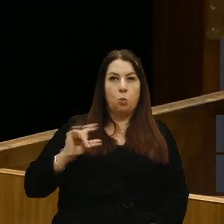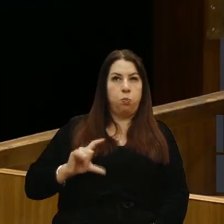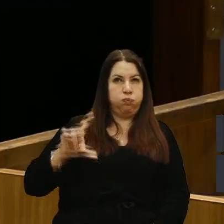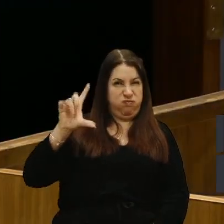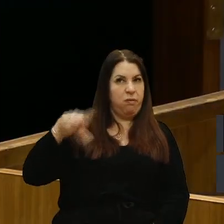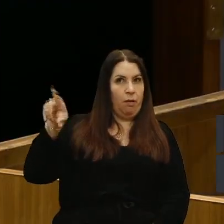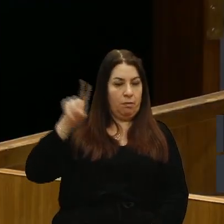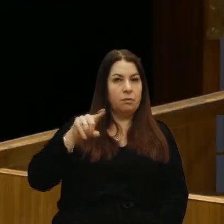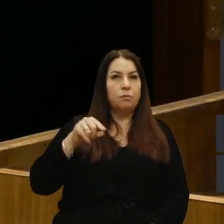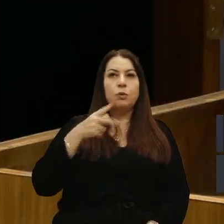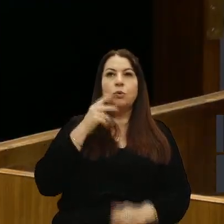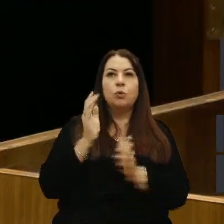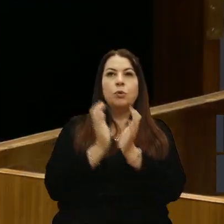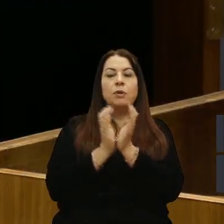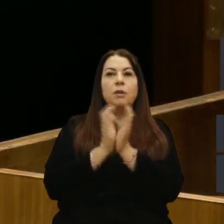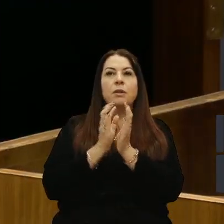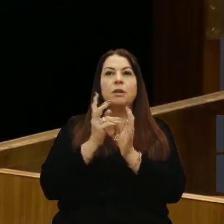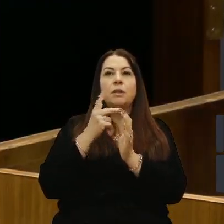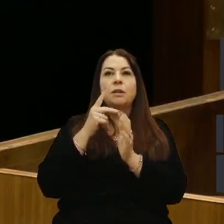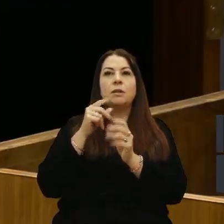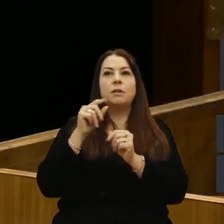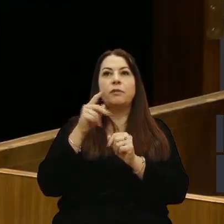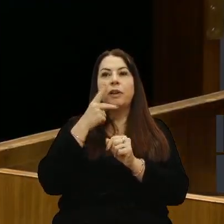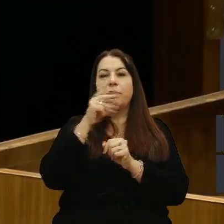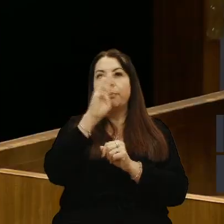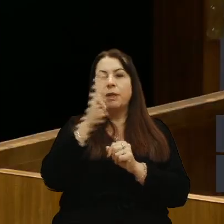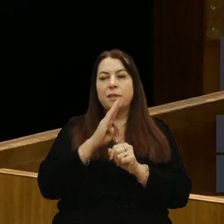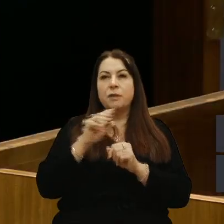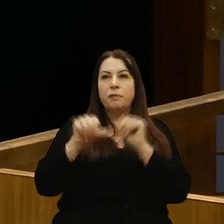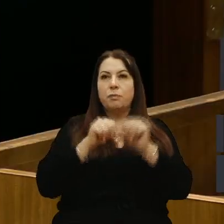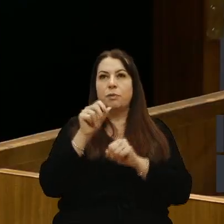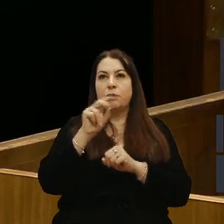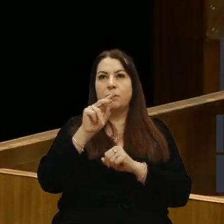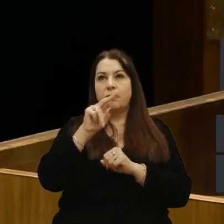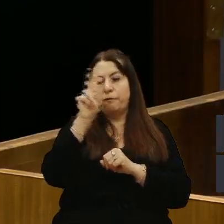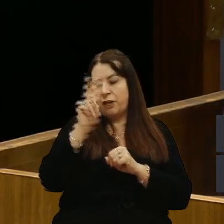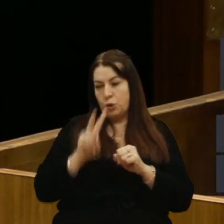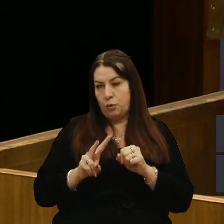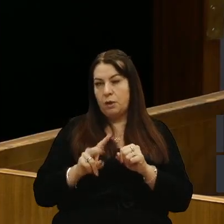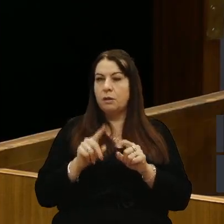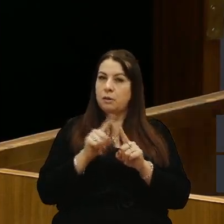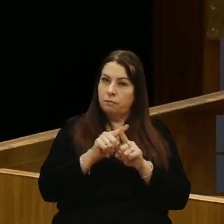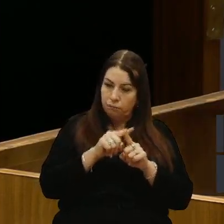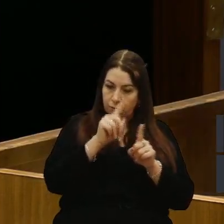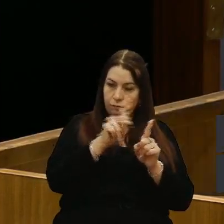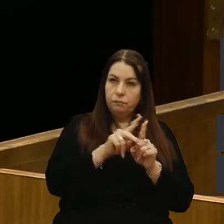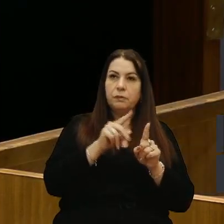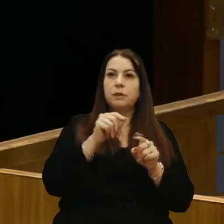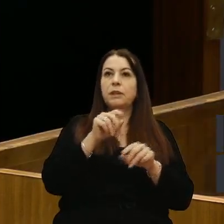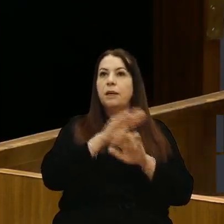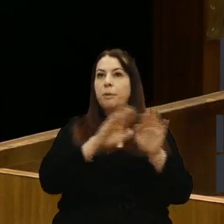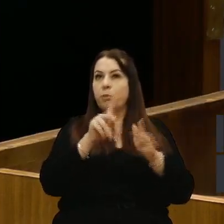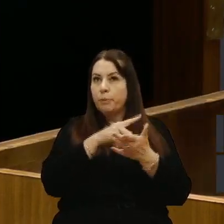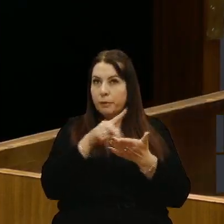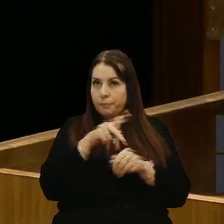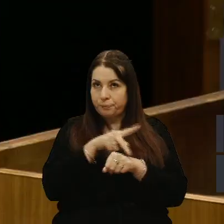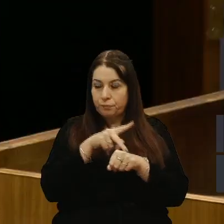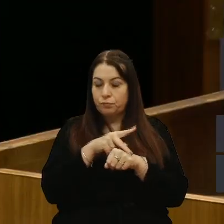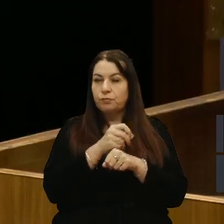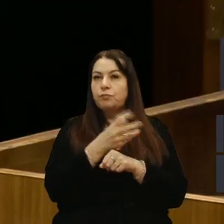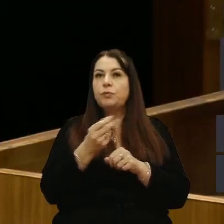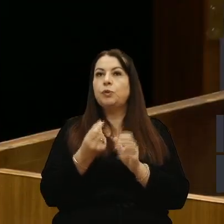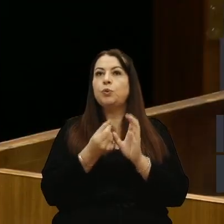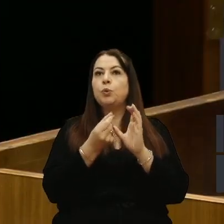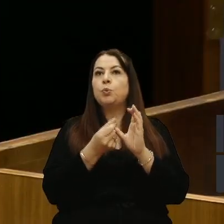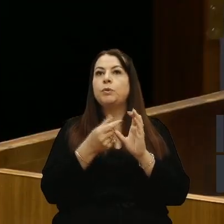colegas que diziam que o Brasil ia virar uma Venezuela, que ia acabar o país. E eu pergunto ao cidadão e cidadão caxiense, quanto